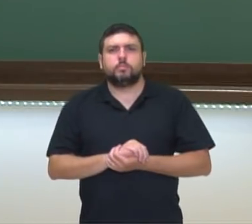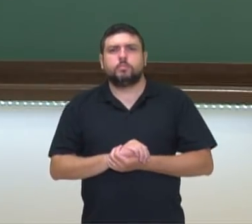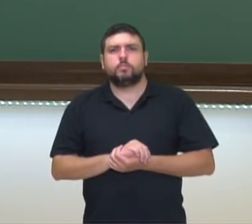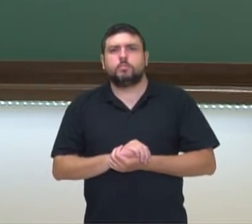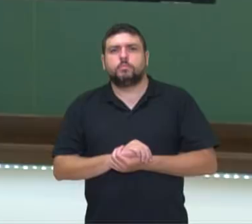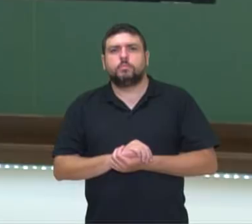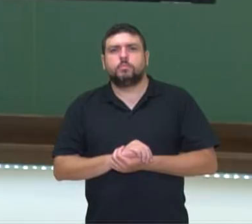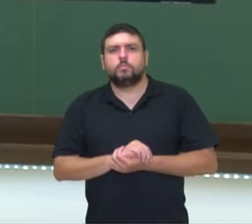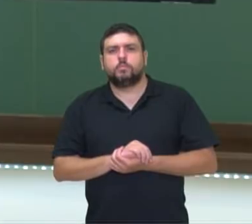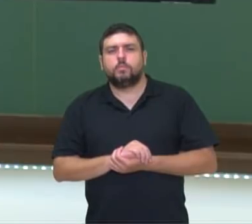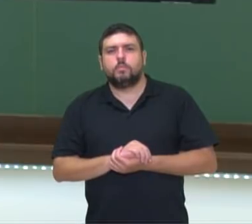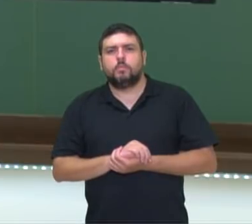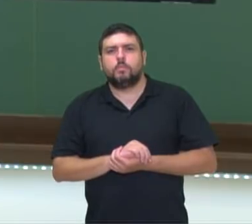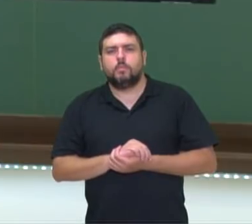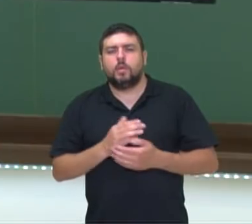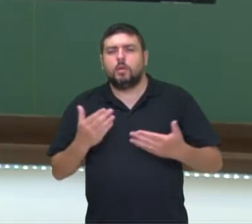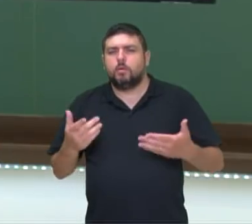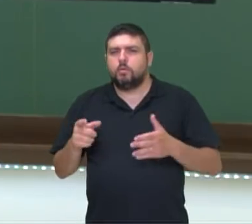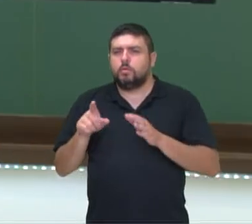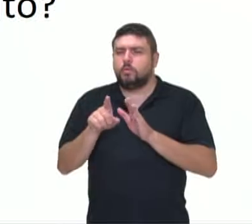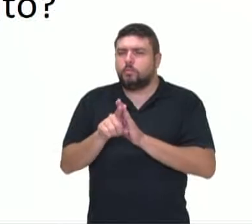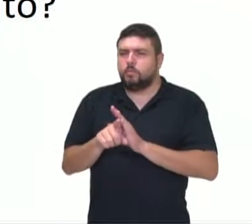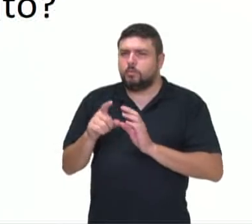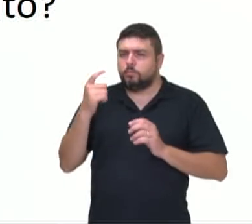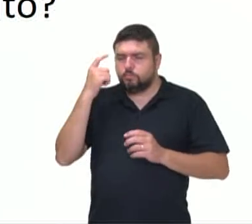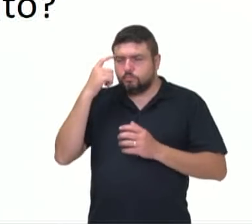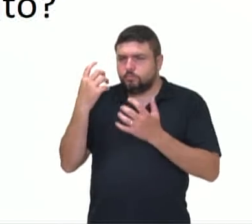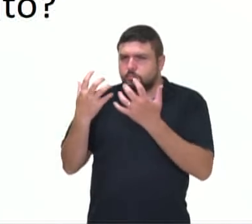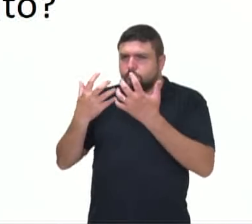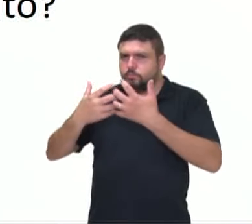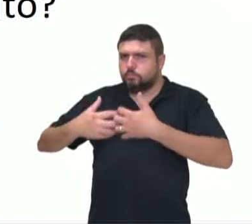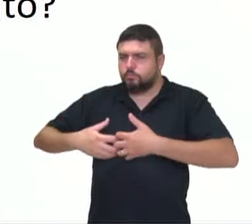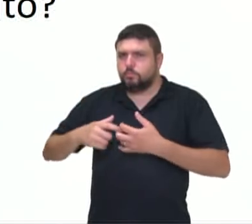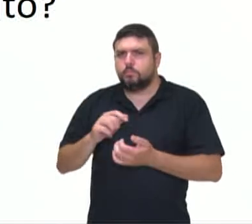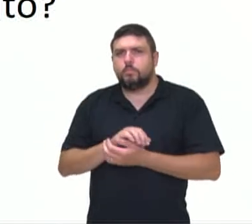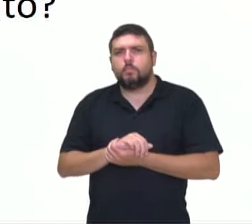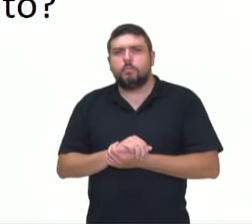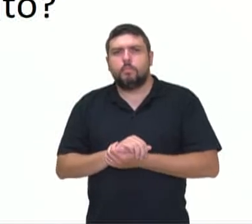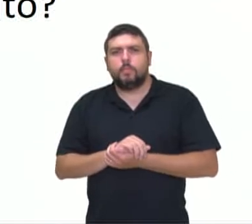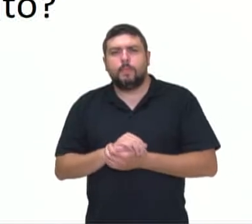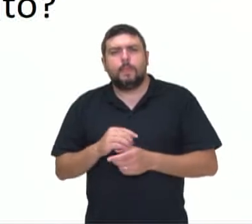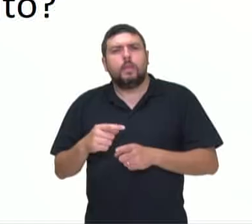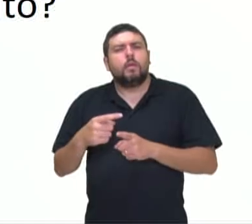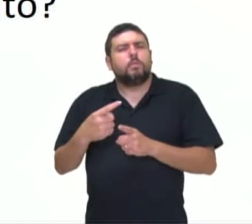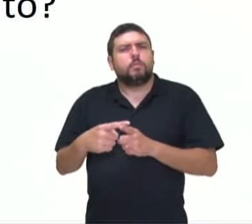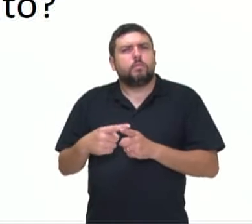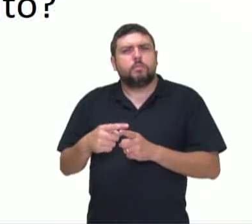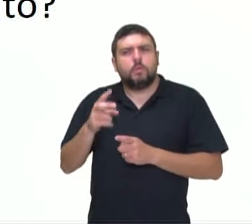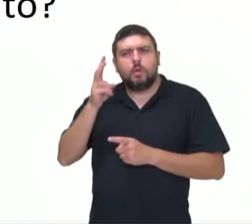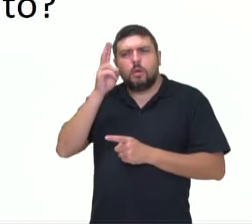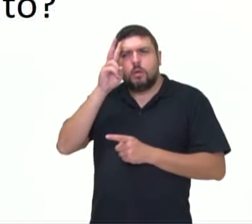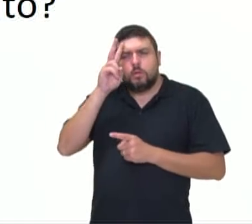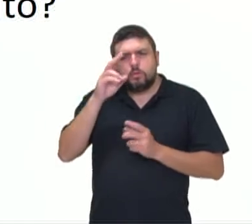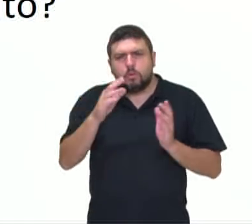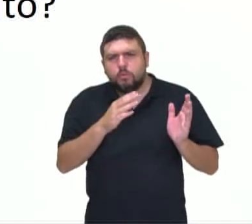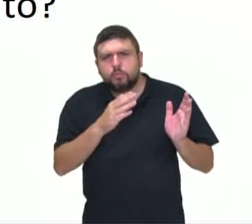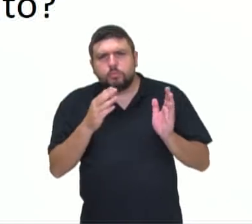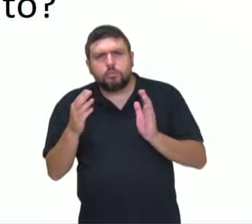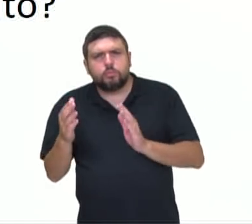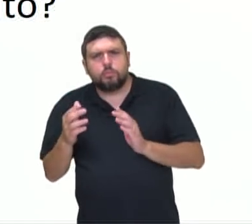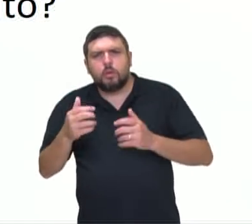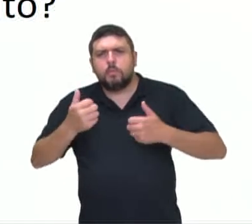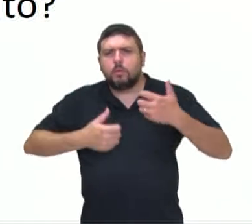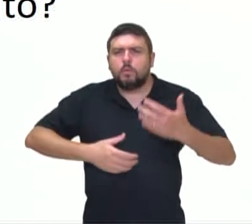agora, sobre uma pergunta, reflita comigo. Por que podemos contar a mesma história algumas vezes e em cada